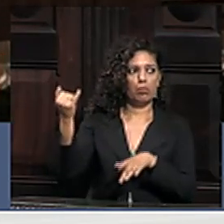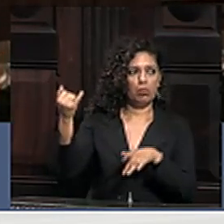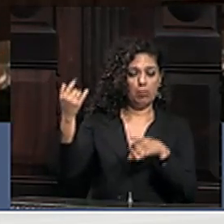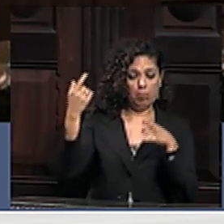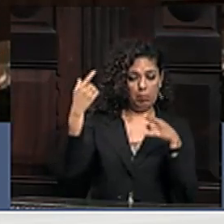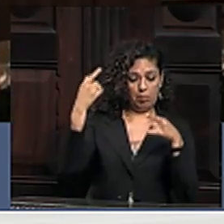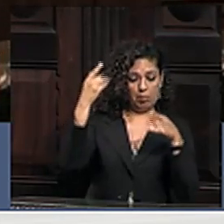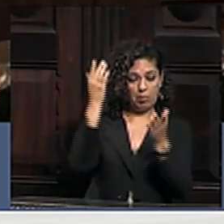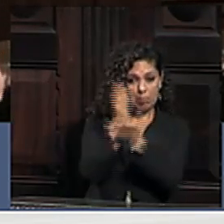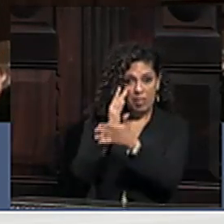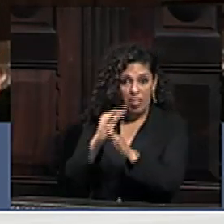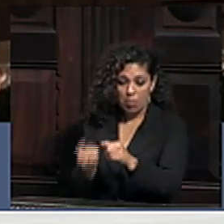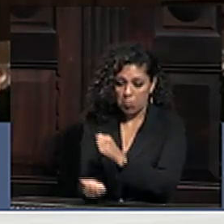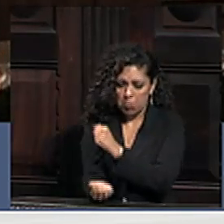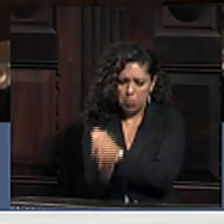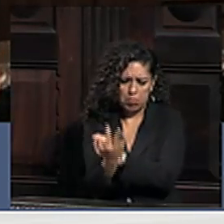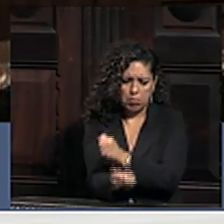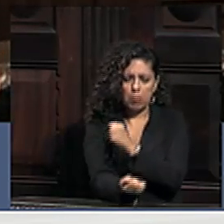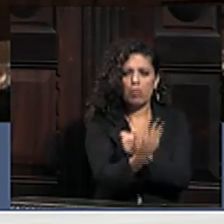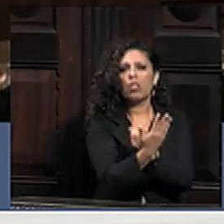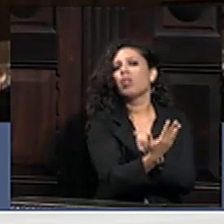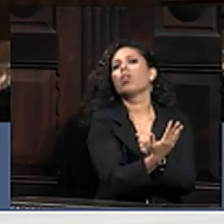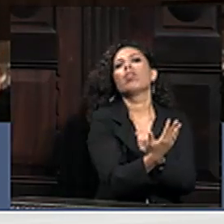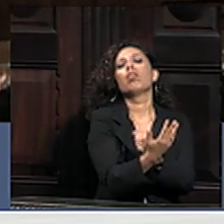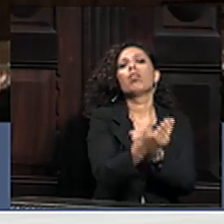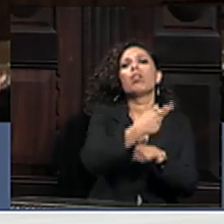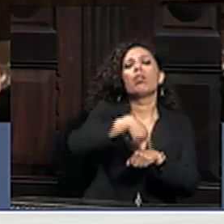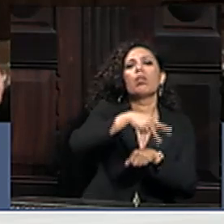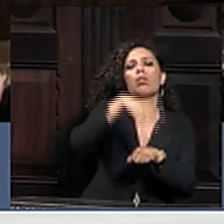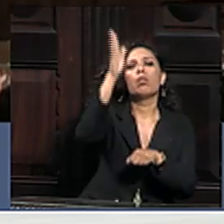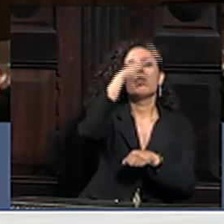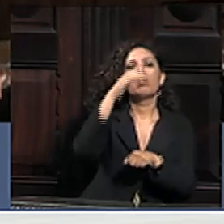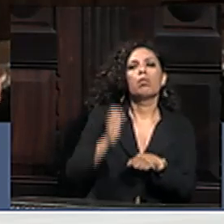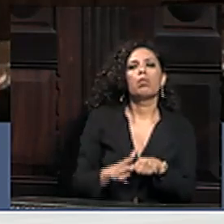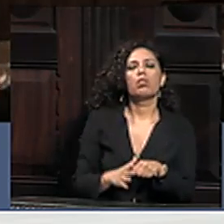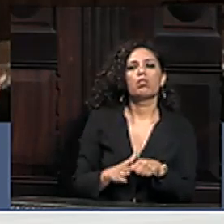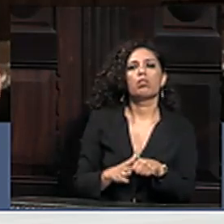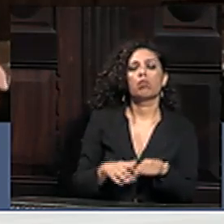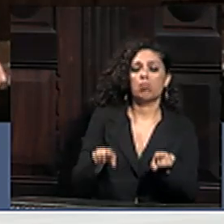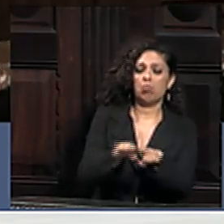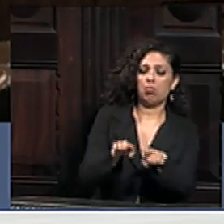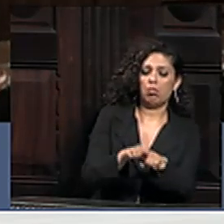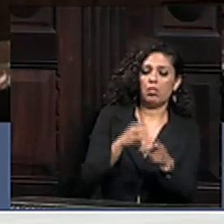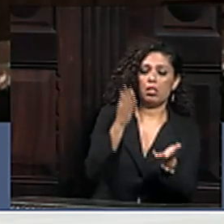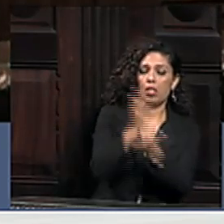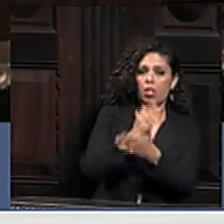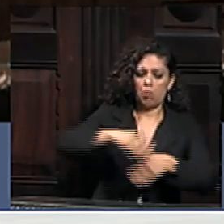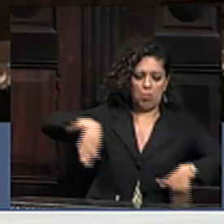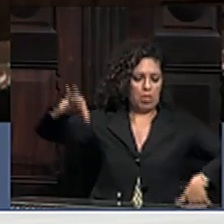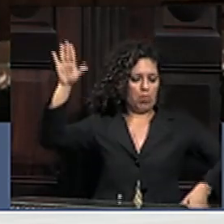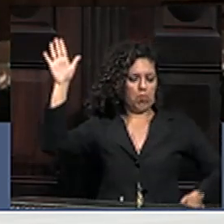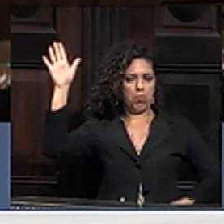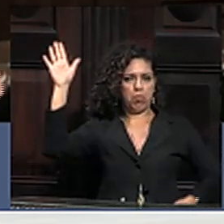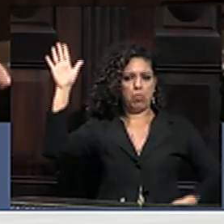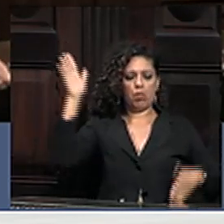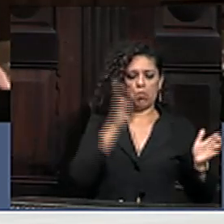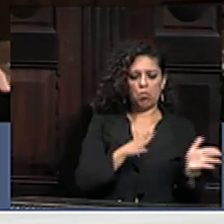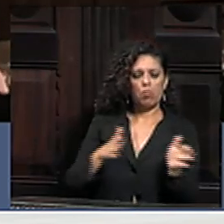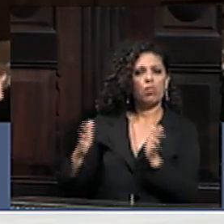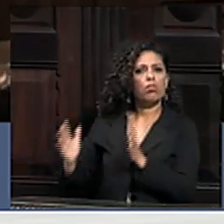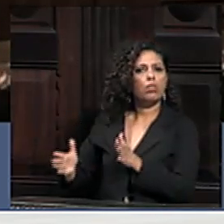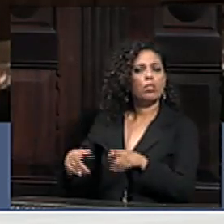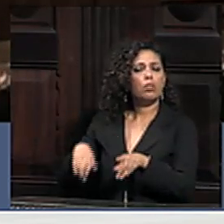à corrupção no nosso país, de combate ao crime organizado